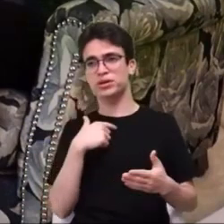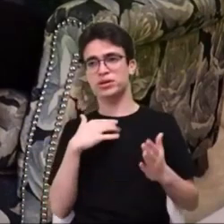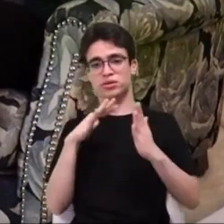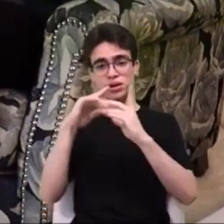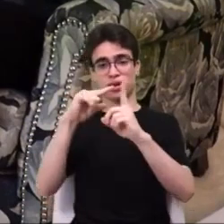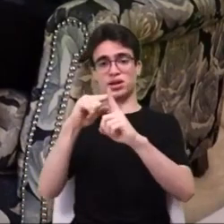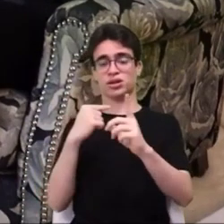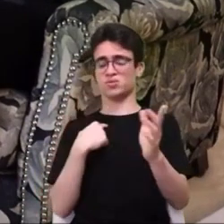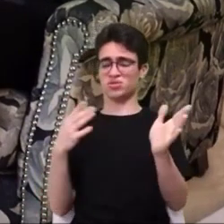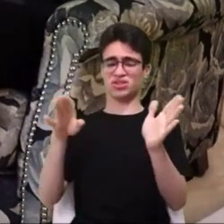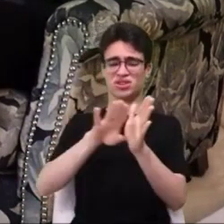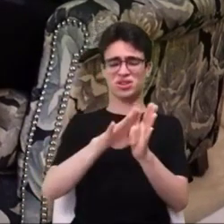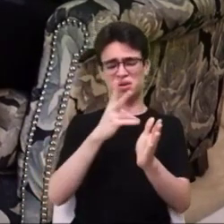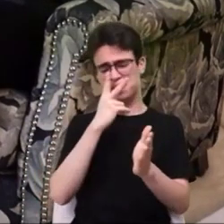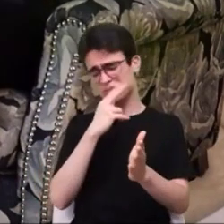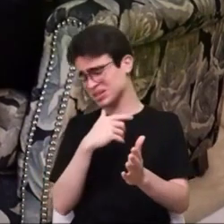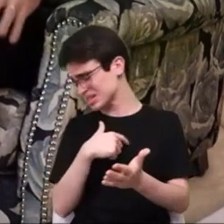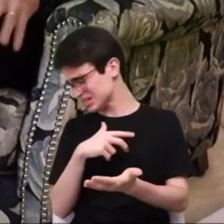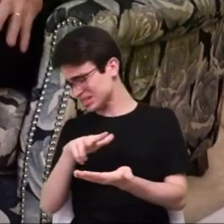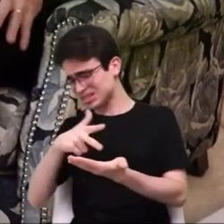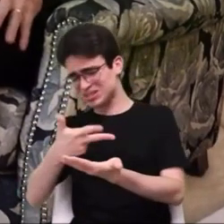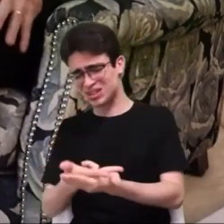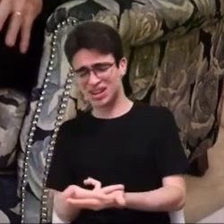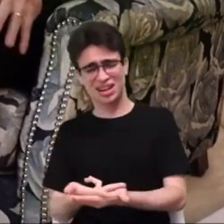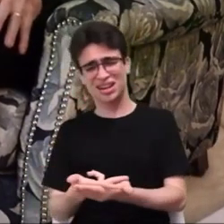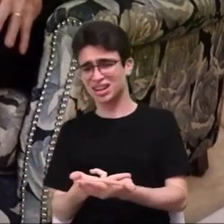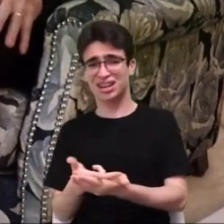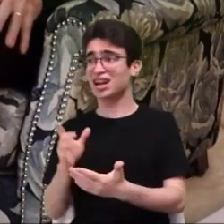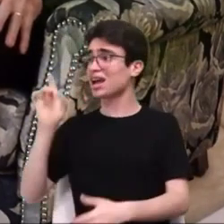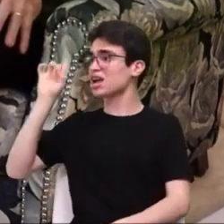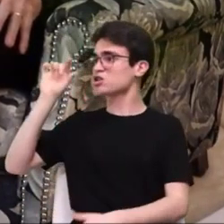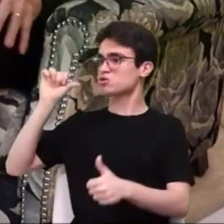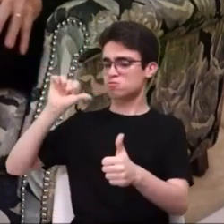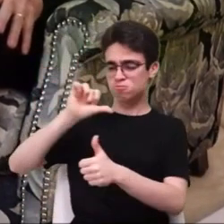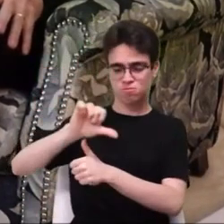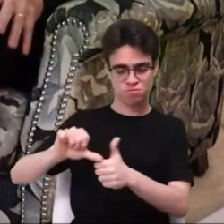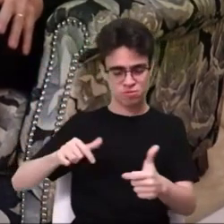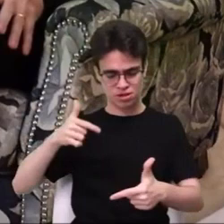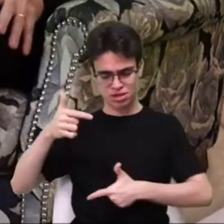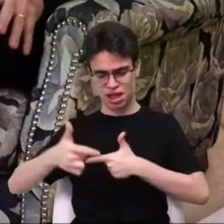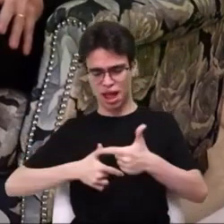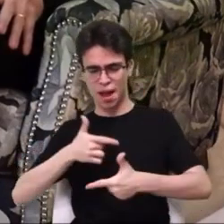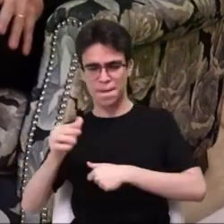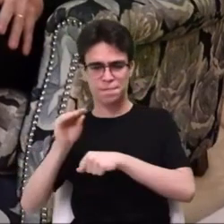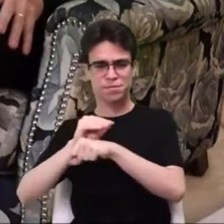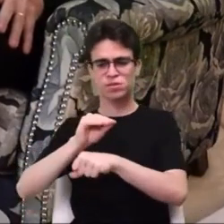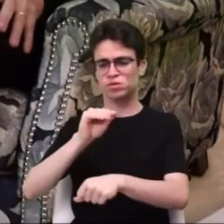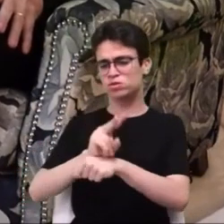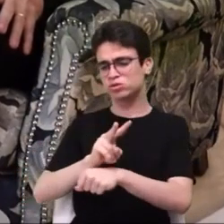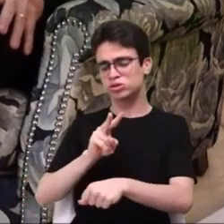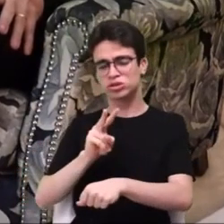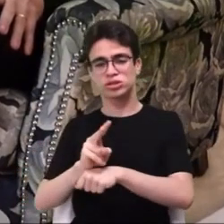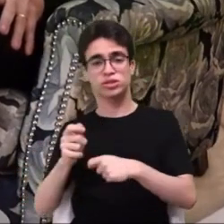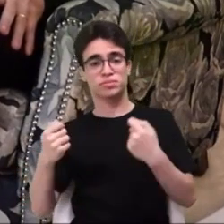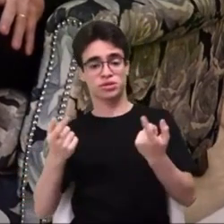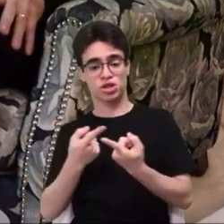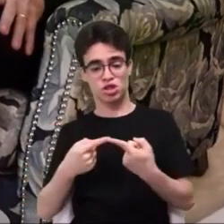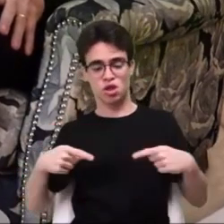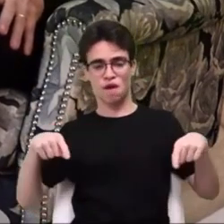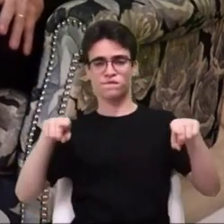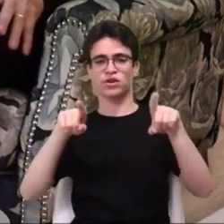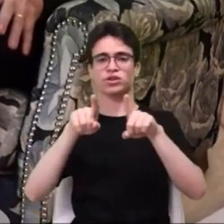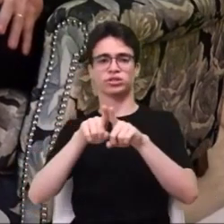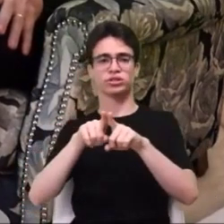na igreja, caído, e Deus começou a trabalhar as áreas da minha vida que precisavam ser